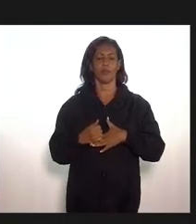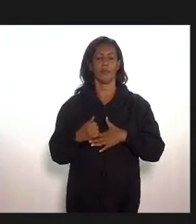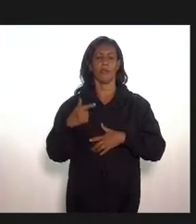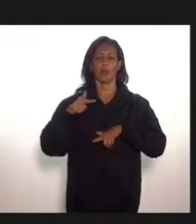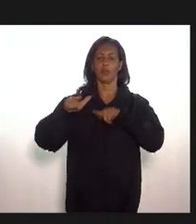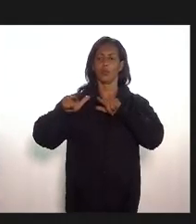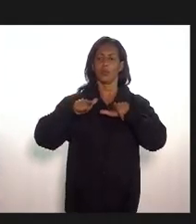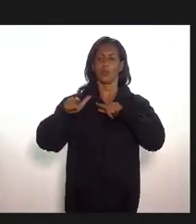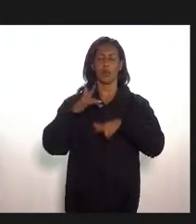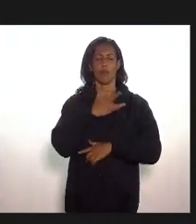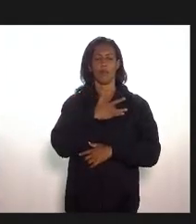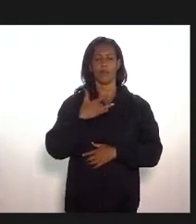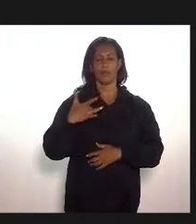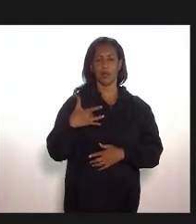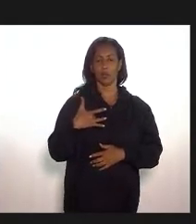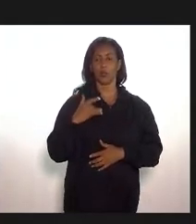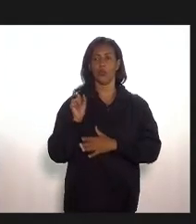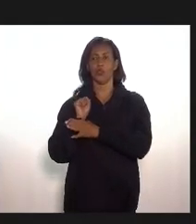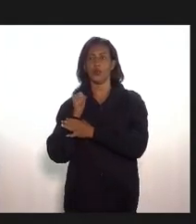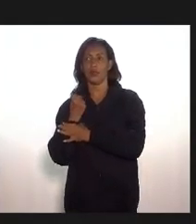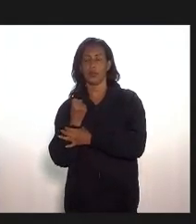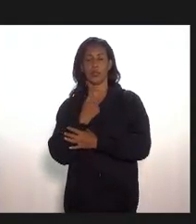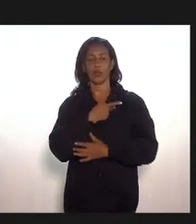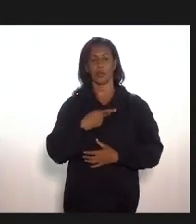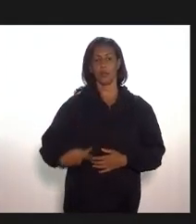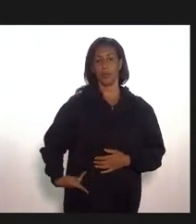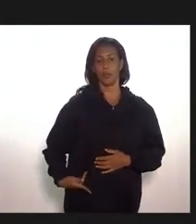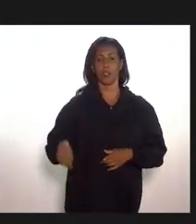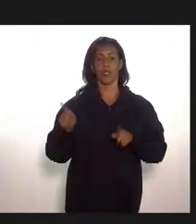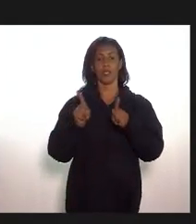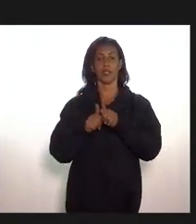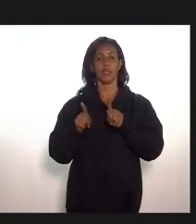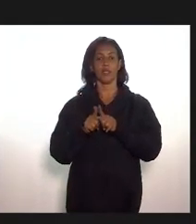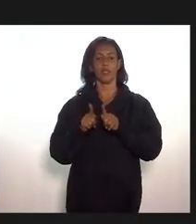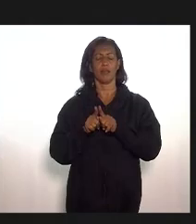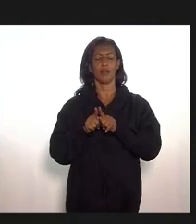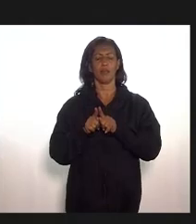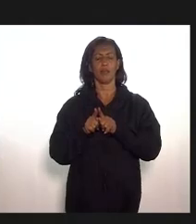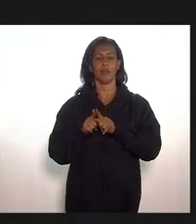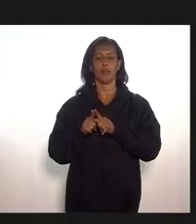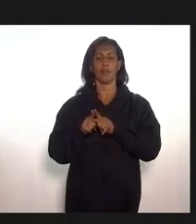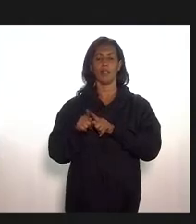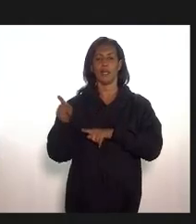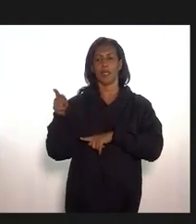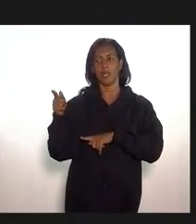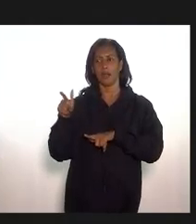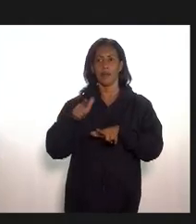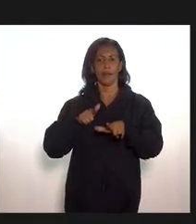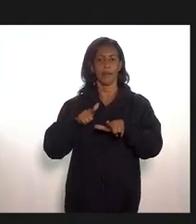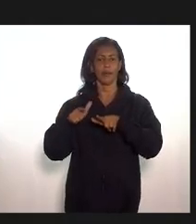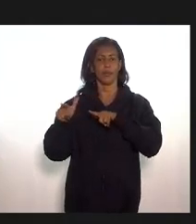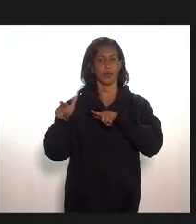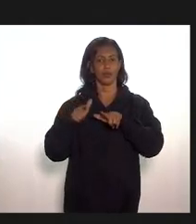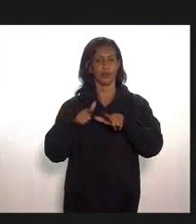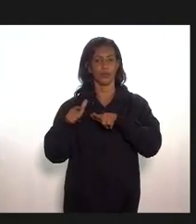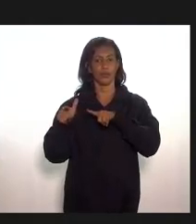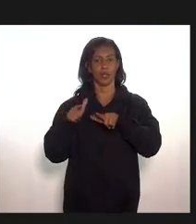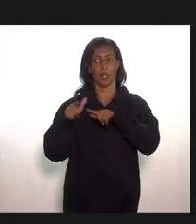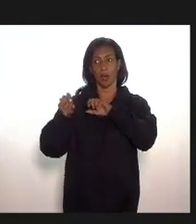atividade da saúde, da segurança pública e também define as atividades relacionadas